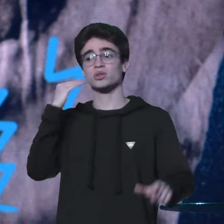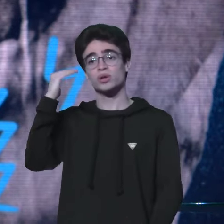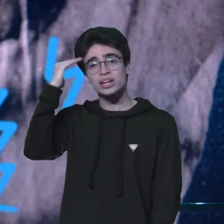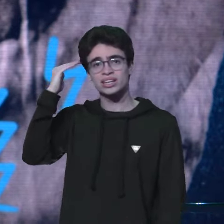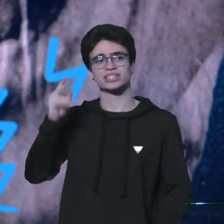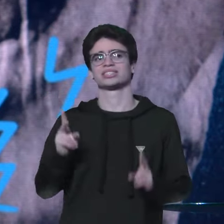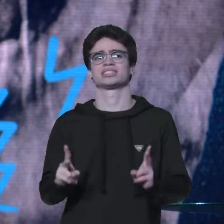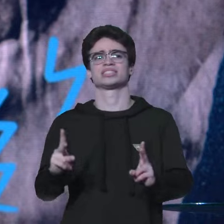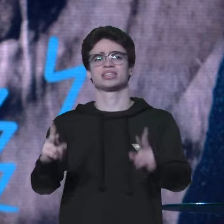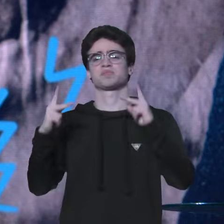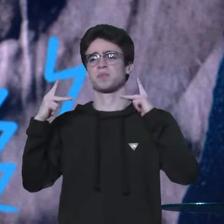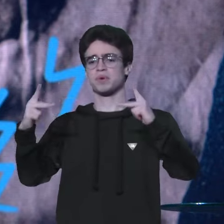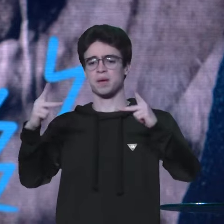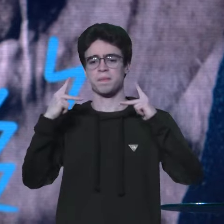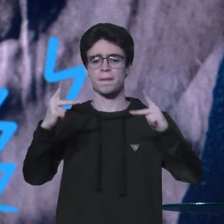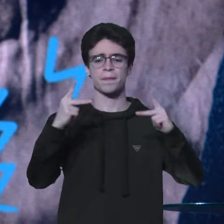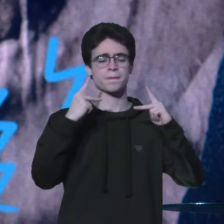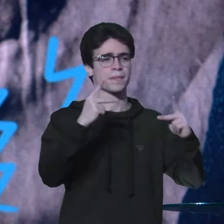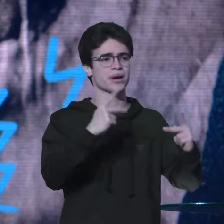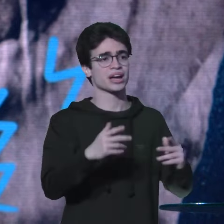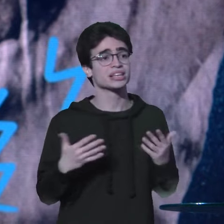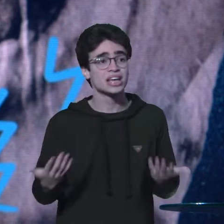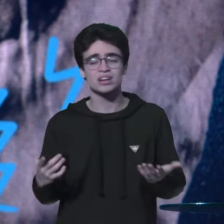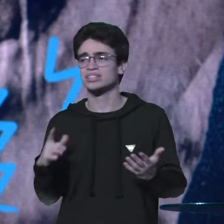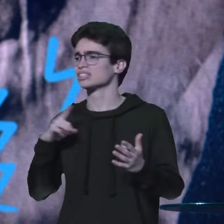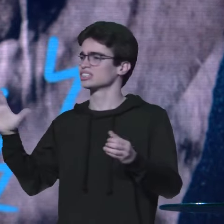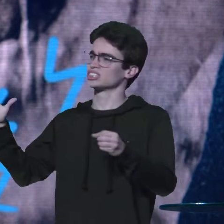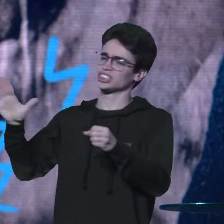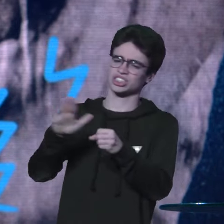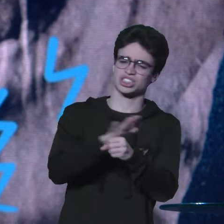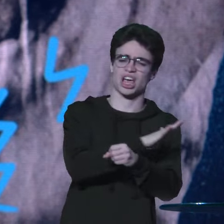culto de Páscoa. E o auditório enche.